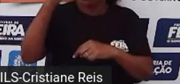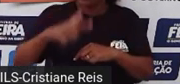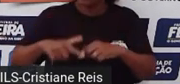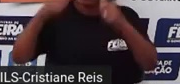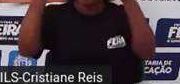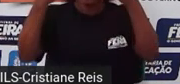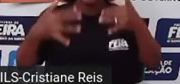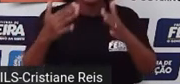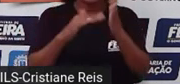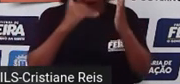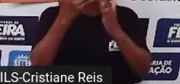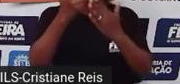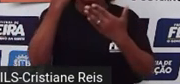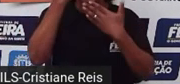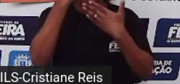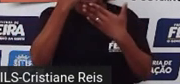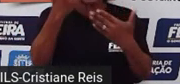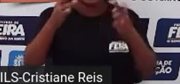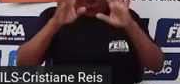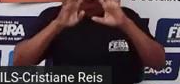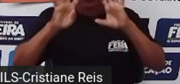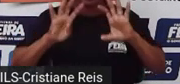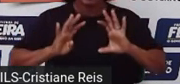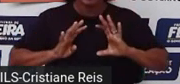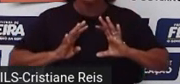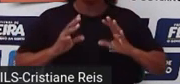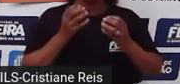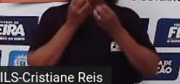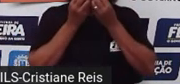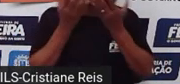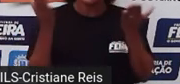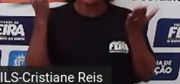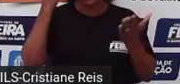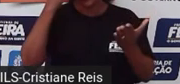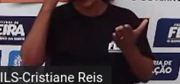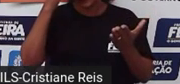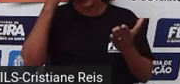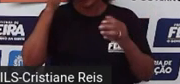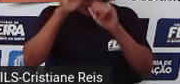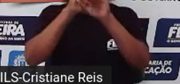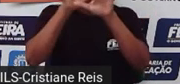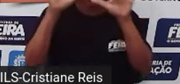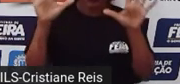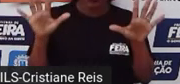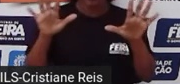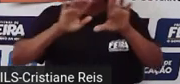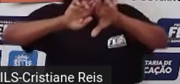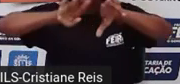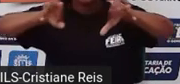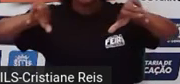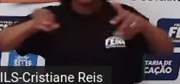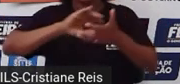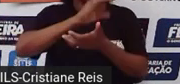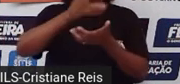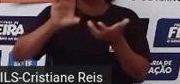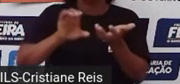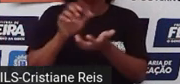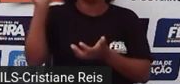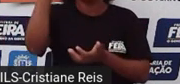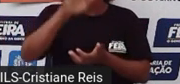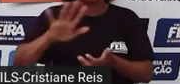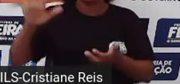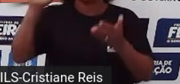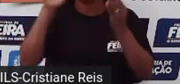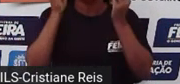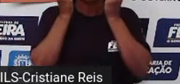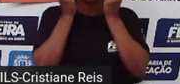obrigado por ter ficado né com a gente até aqui espero que vocês tenham compreendido né Toda essa diversidade que é o continente Asiático e